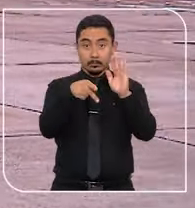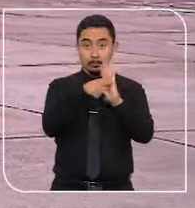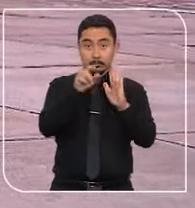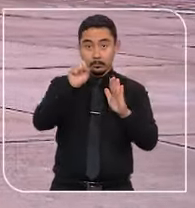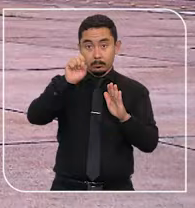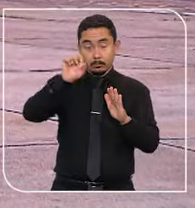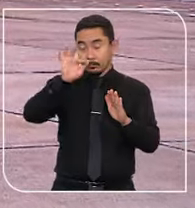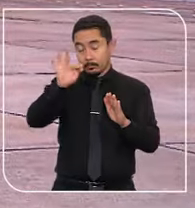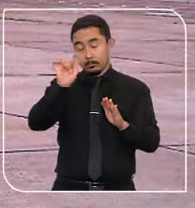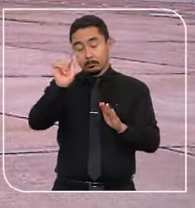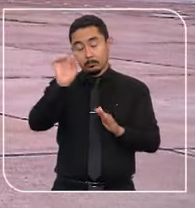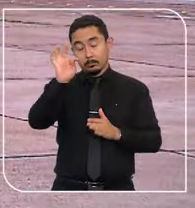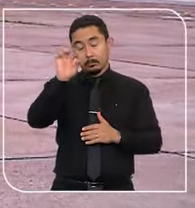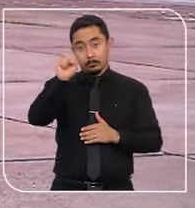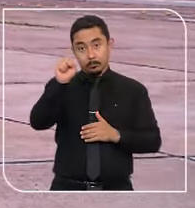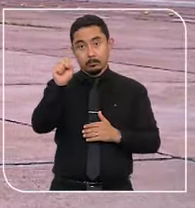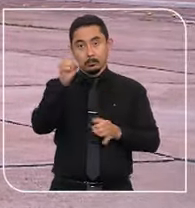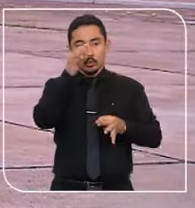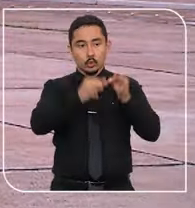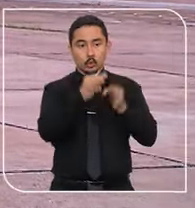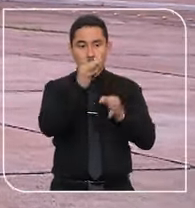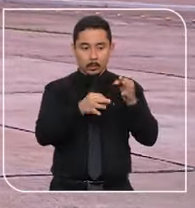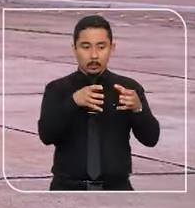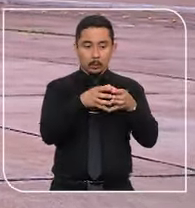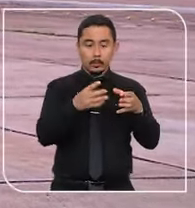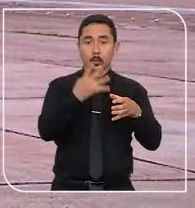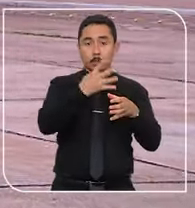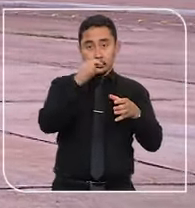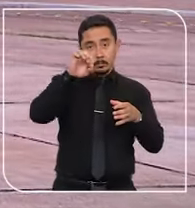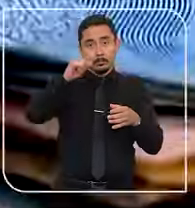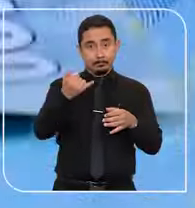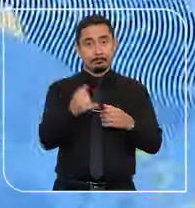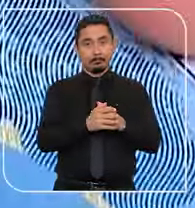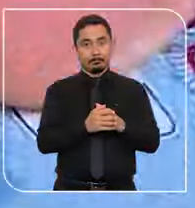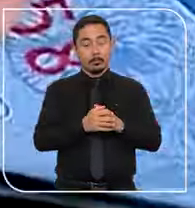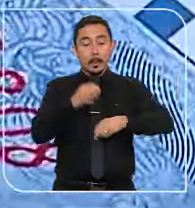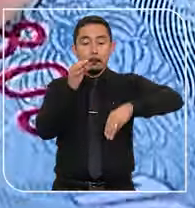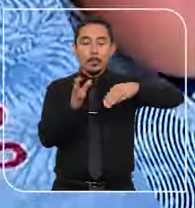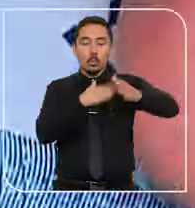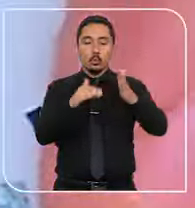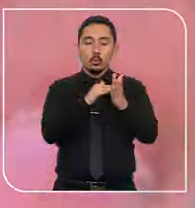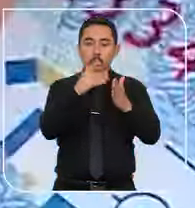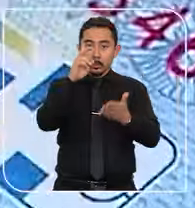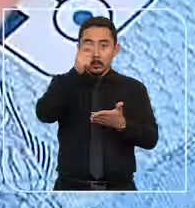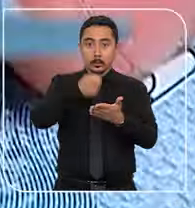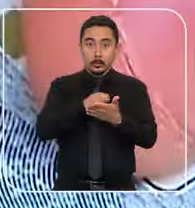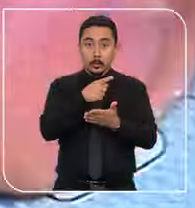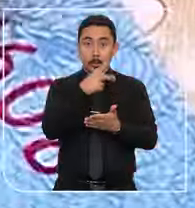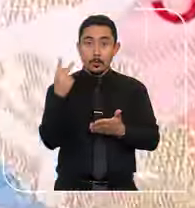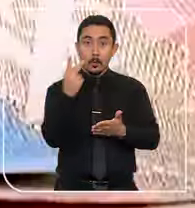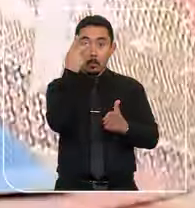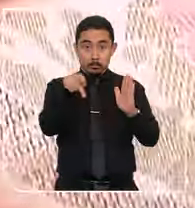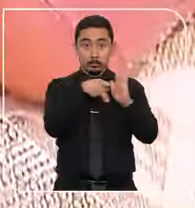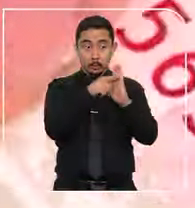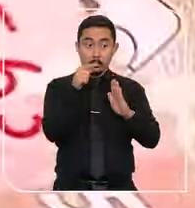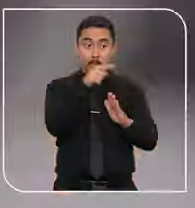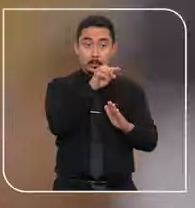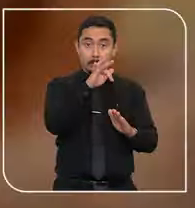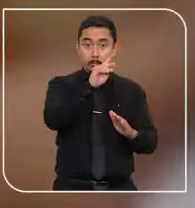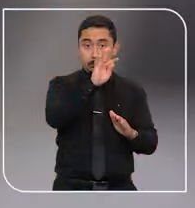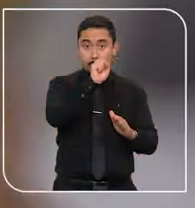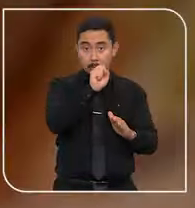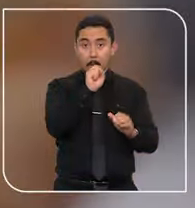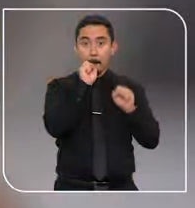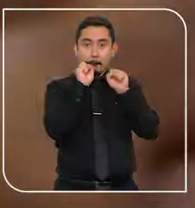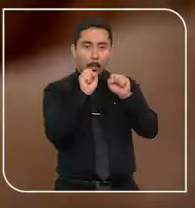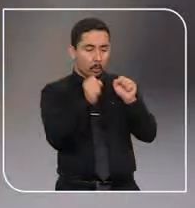envolvendo FGTS foi julgado pela quarta turma do STJ os ministros decidiram que os valores do fundo não podem ser